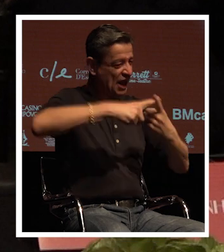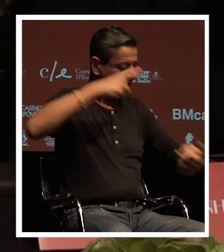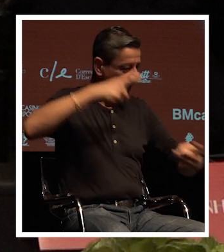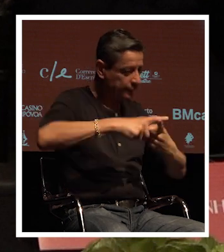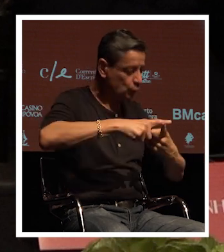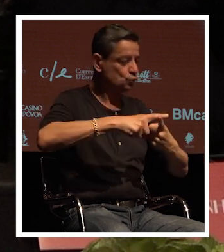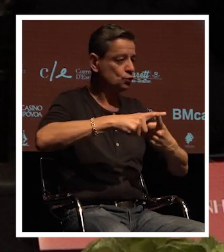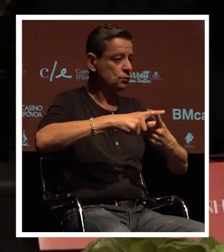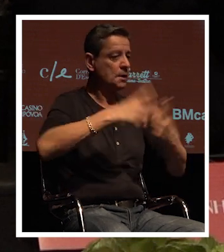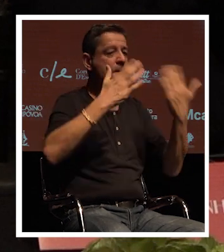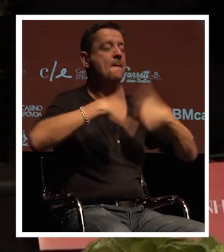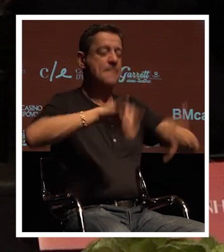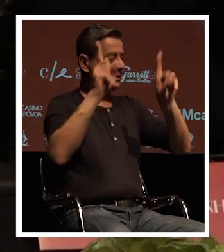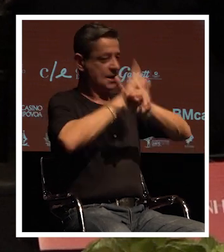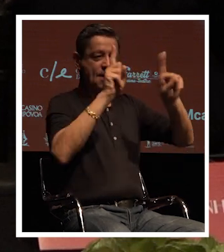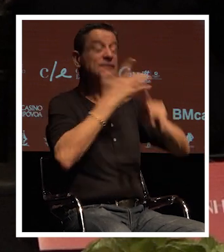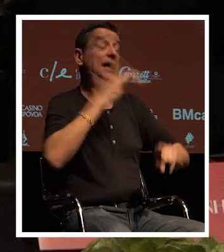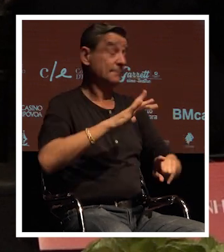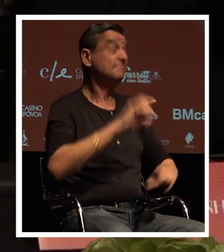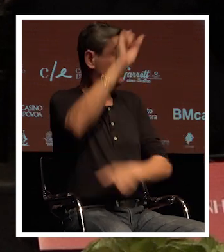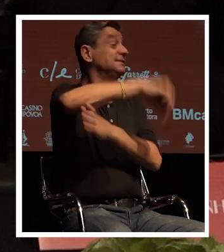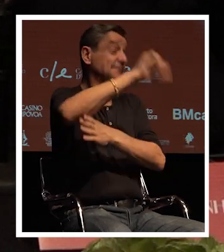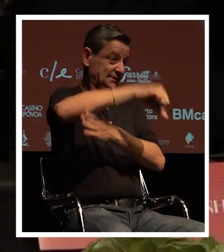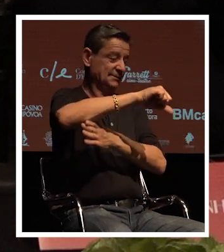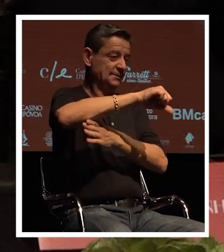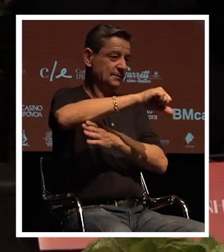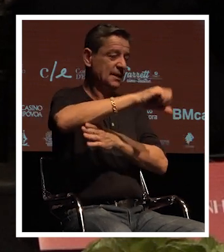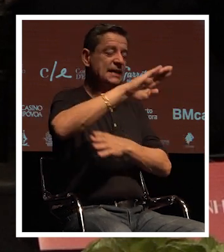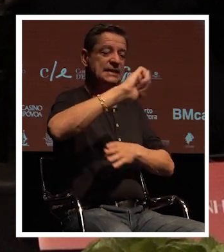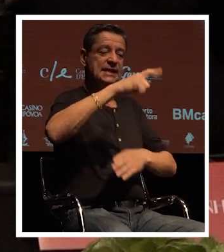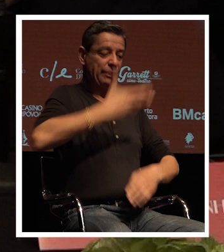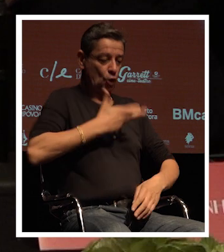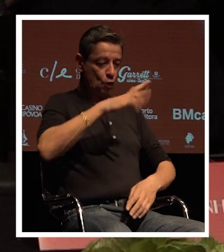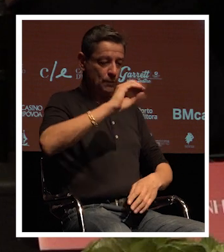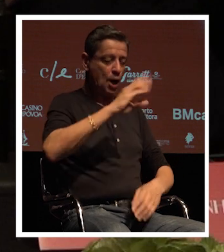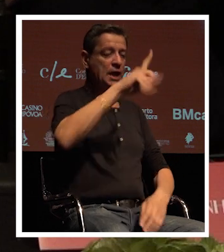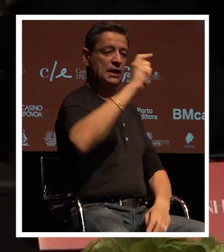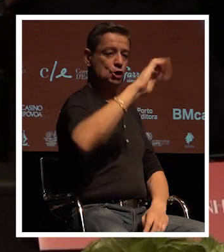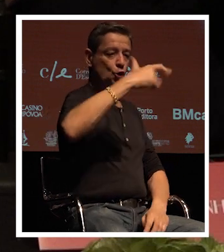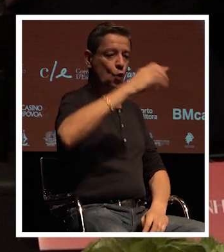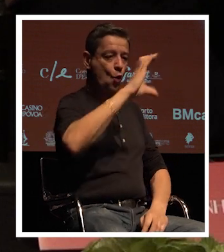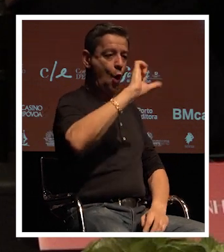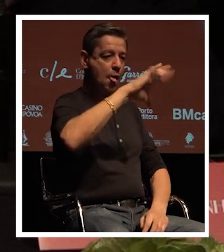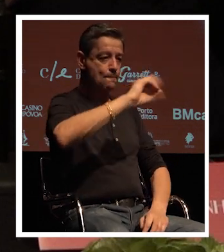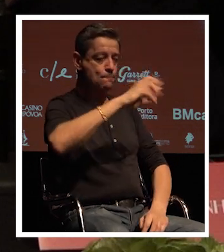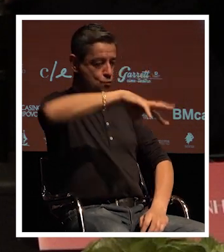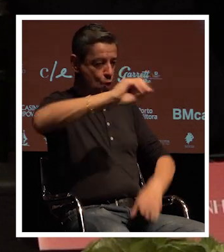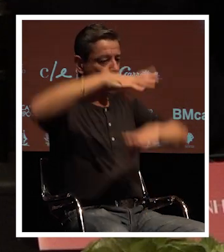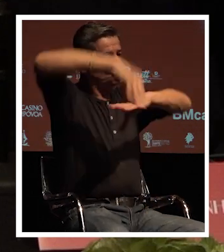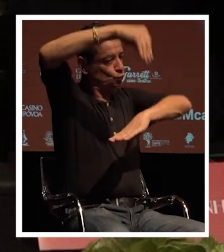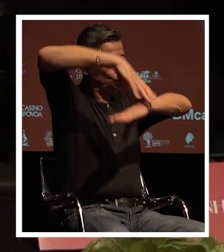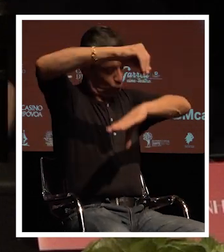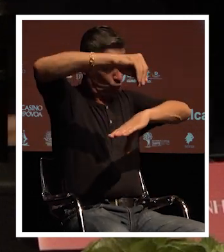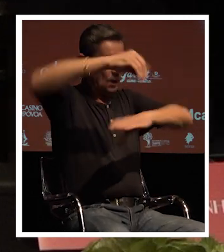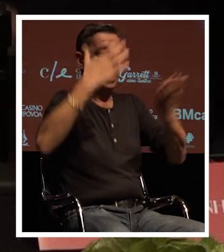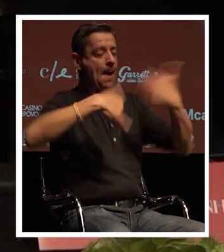aprisionam Sem Grades Pois é síndrome de Estocolmo metrópoles convertidas em necrópoles